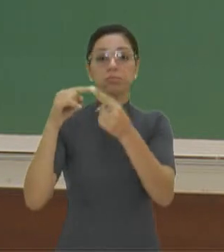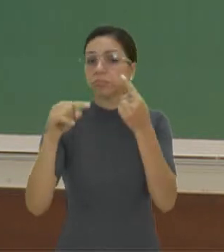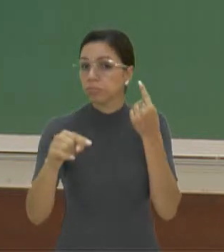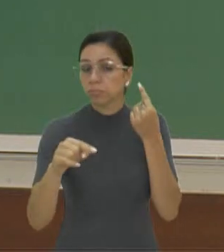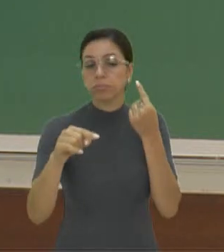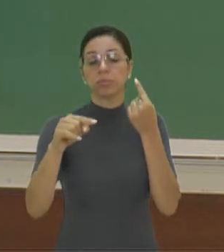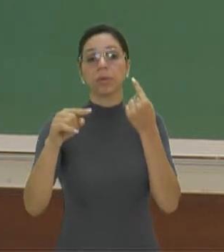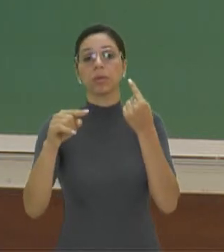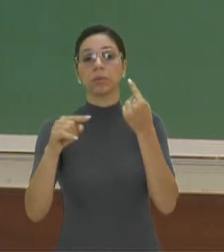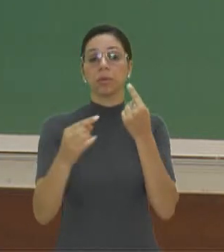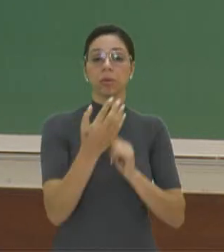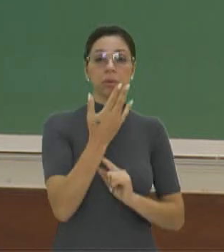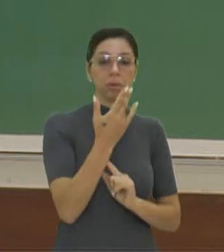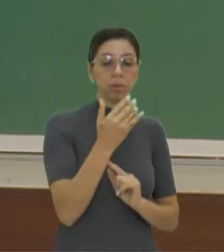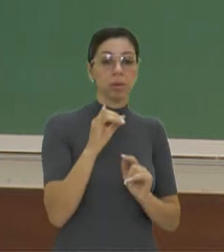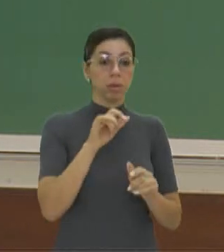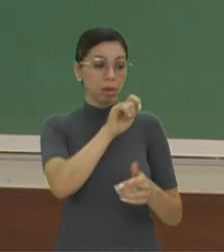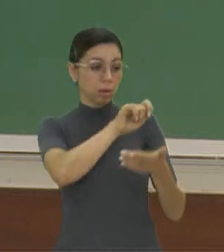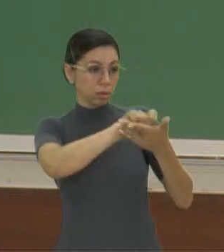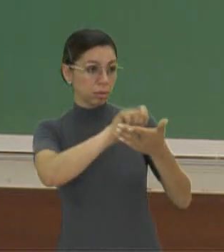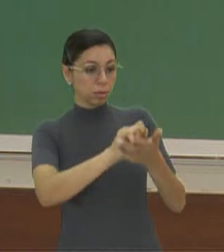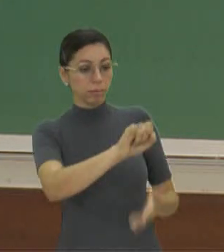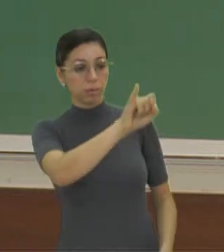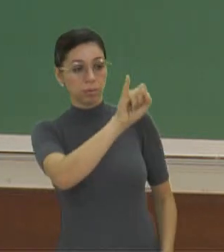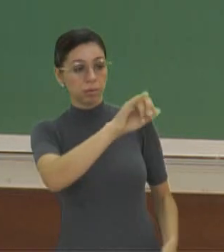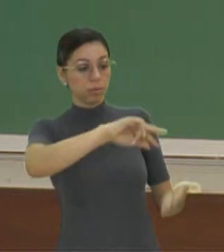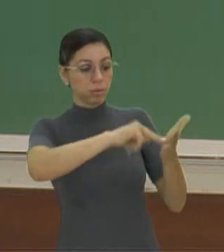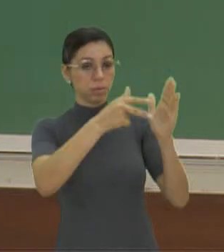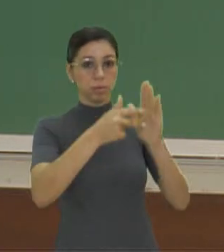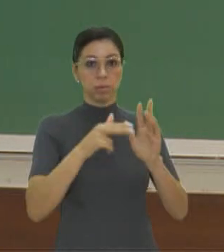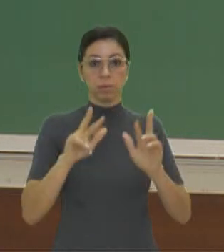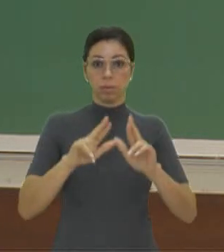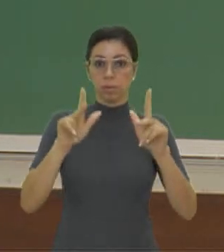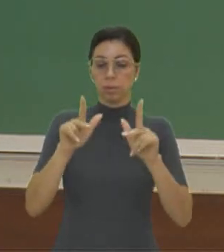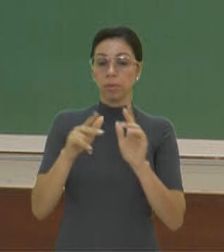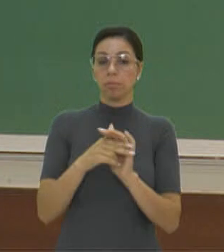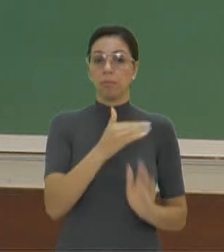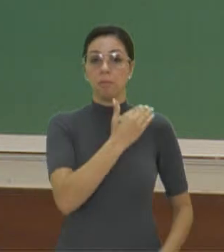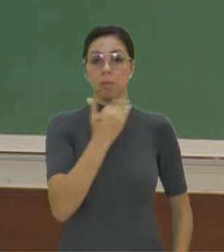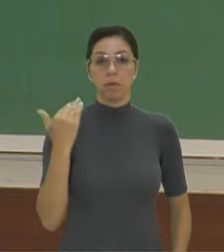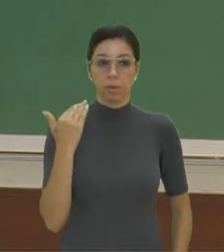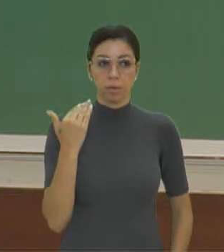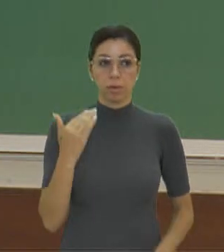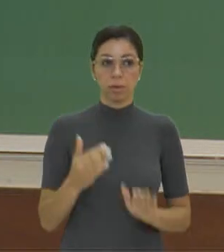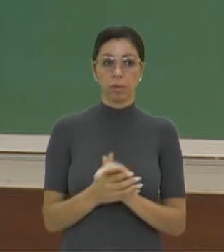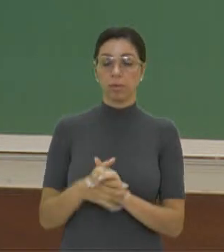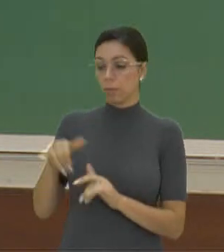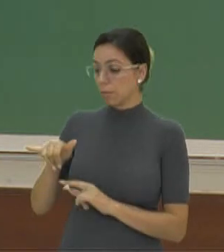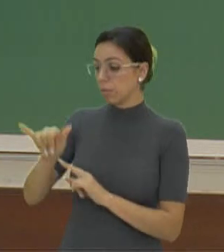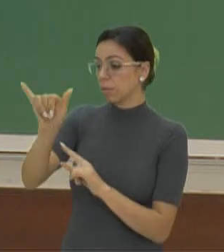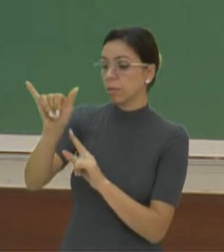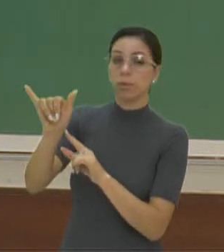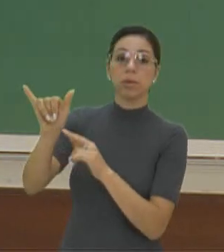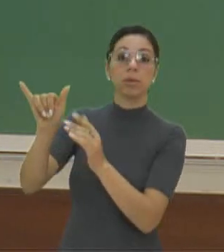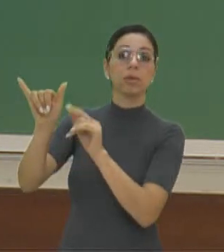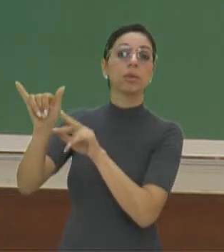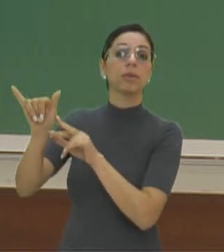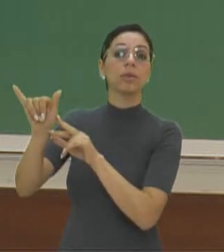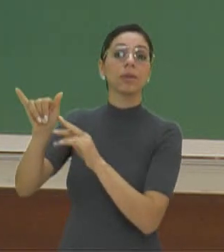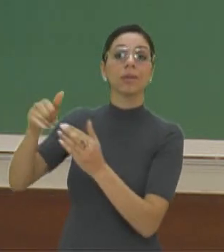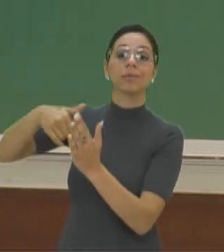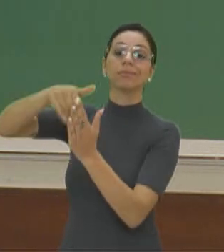escrito com I. Quando é escrito com I, ele tem o significado de morte ou morto, com Y de pintar,